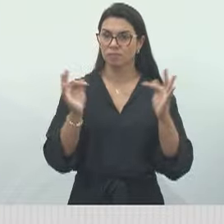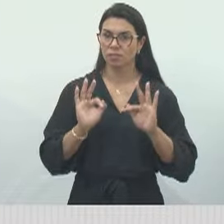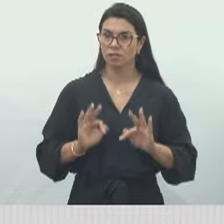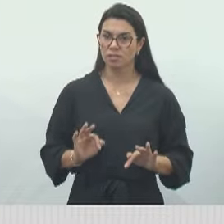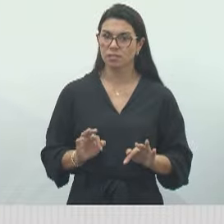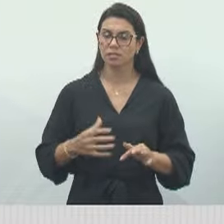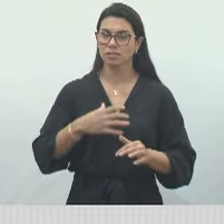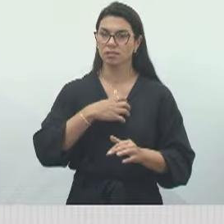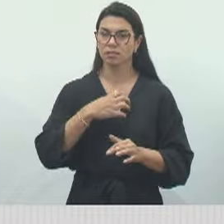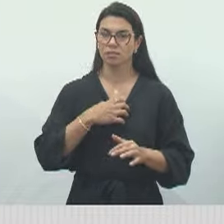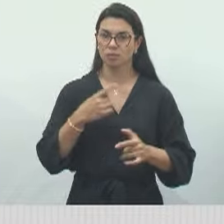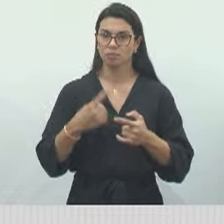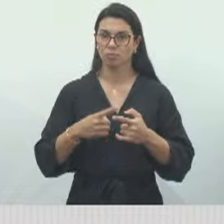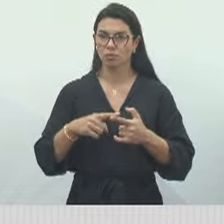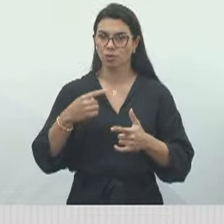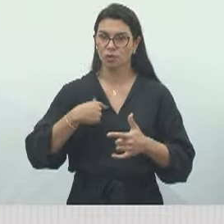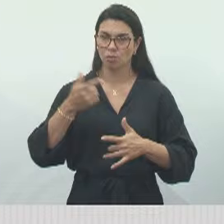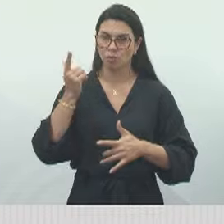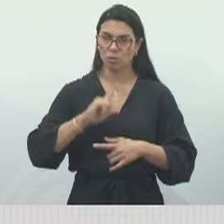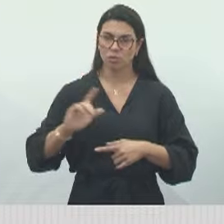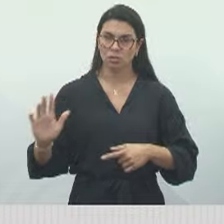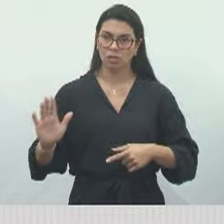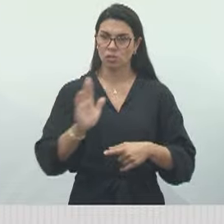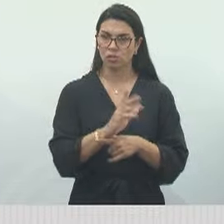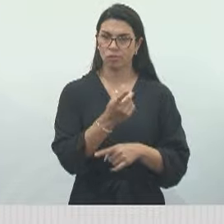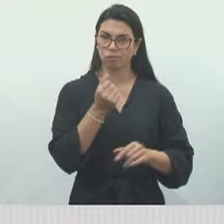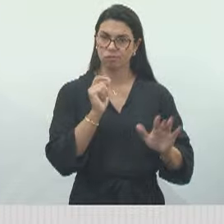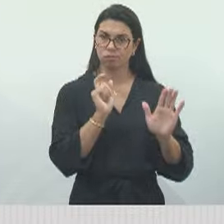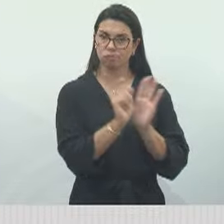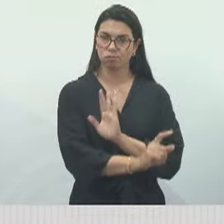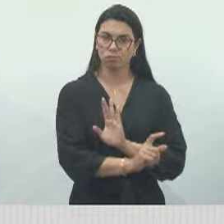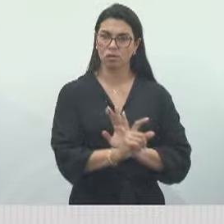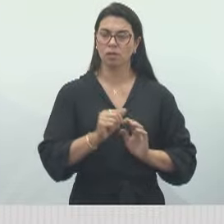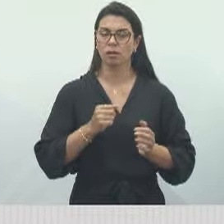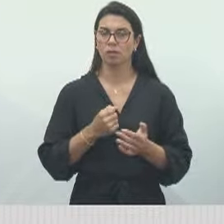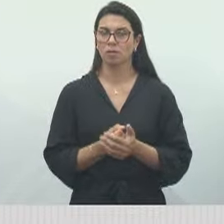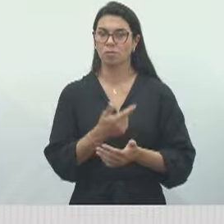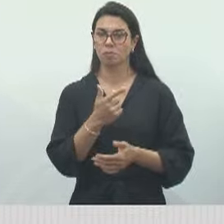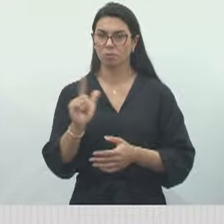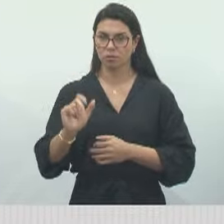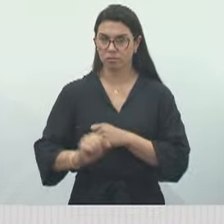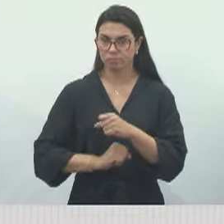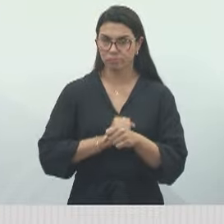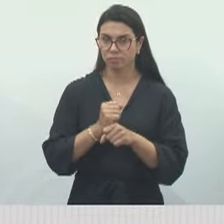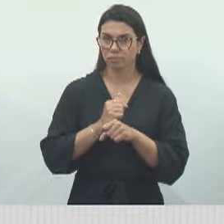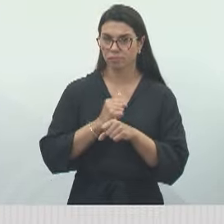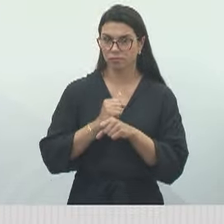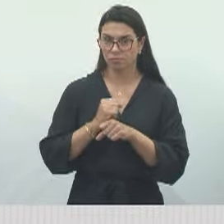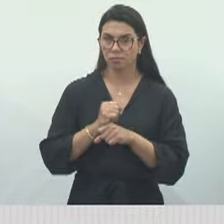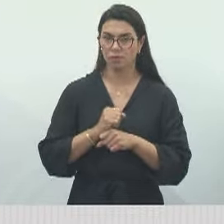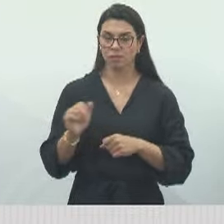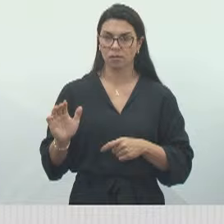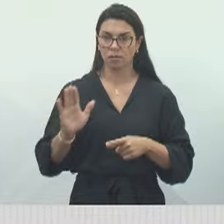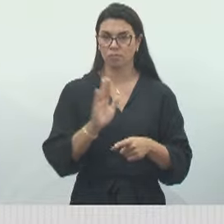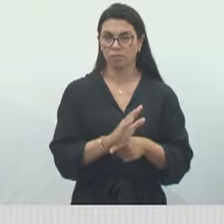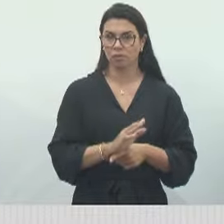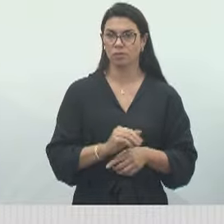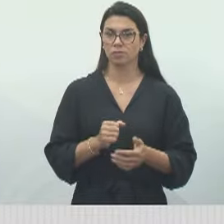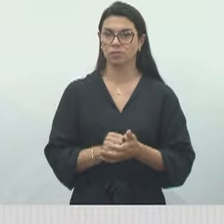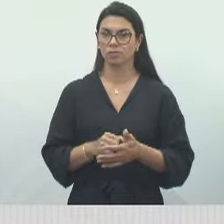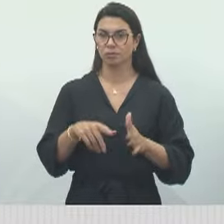ajudar. Com certeza, irei mandar uma emenda possível para elas para o ano que vem, para poder ajudar aí na